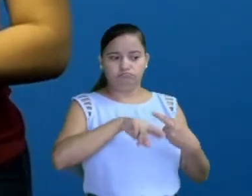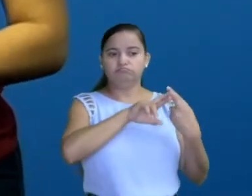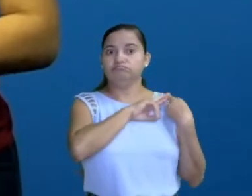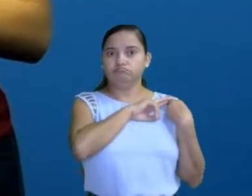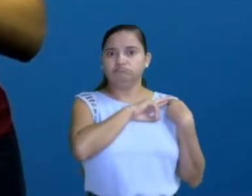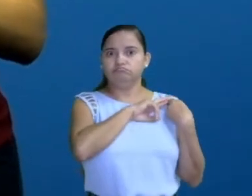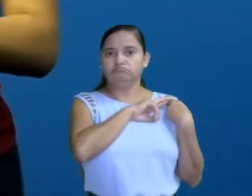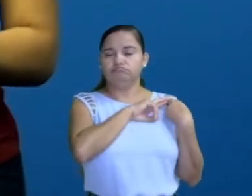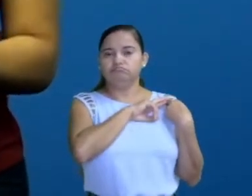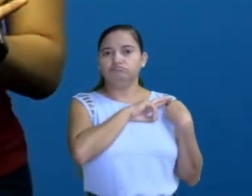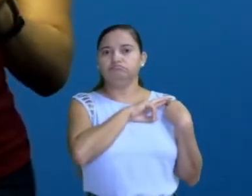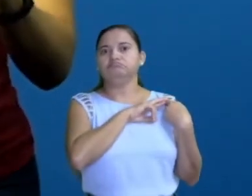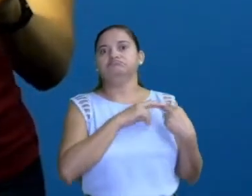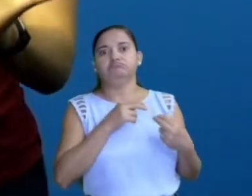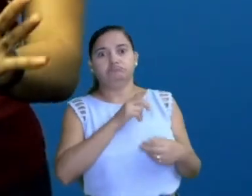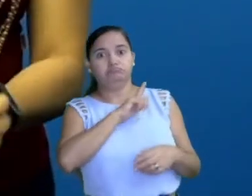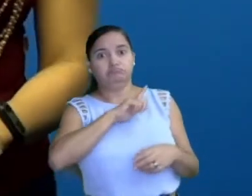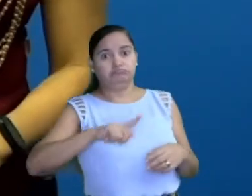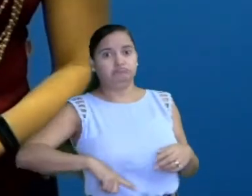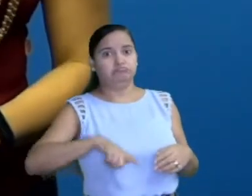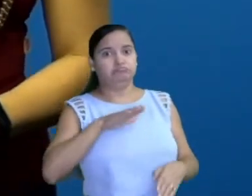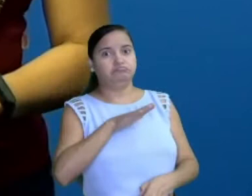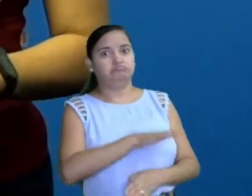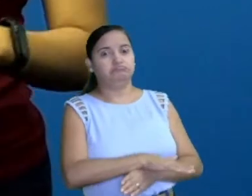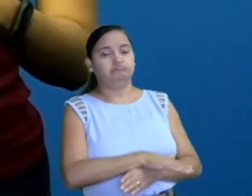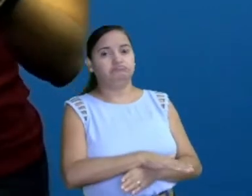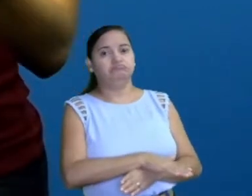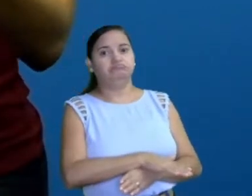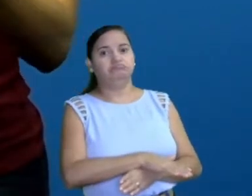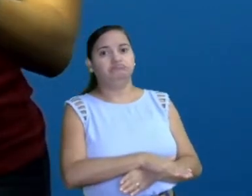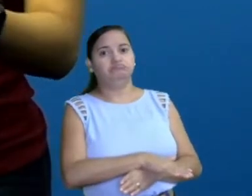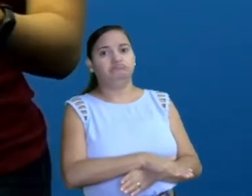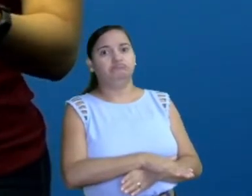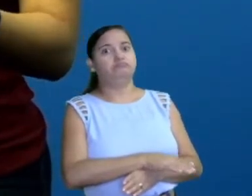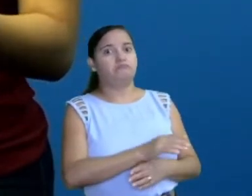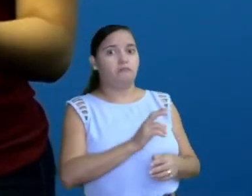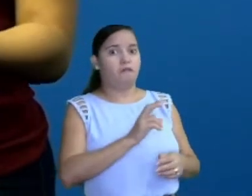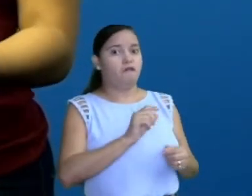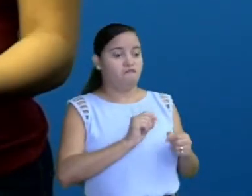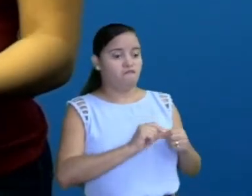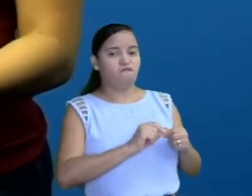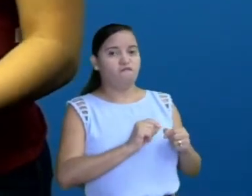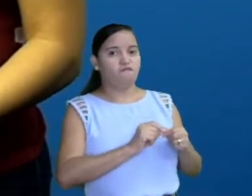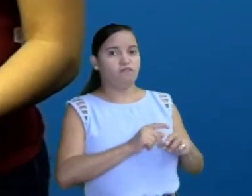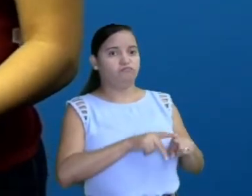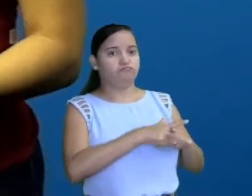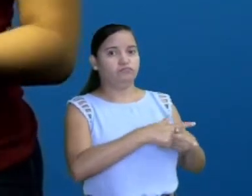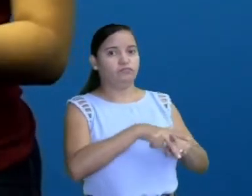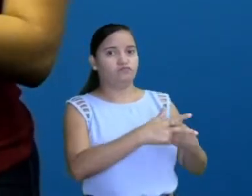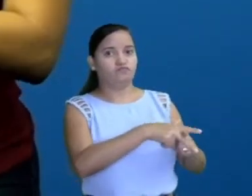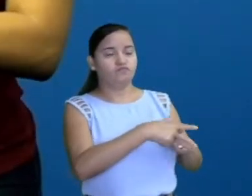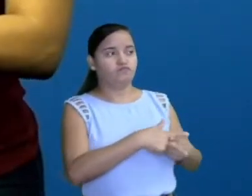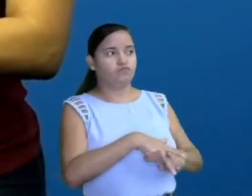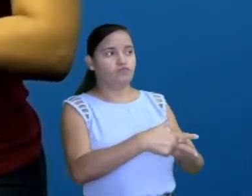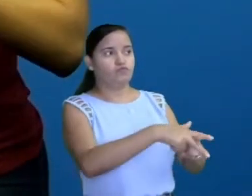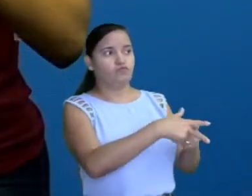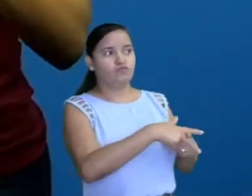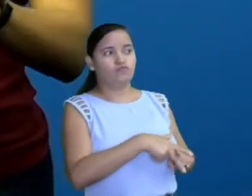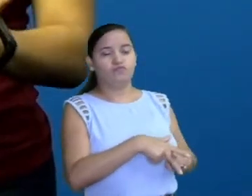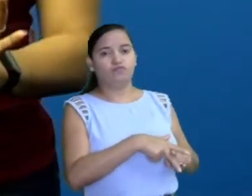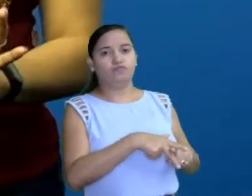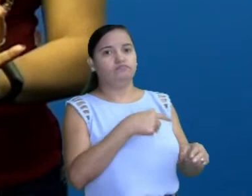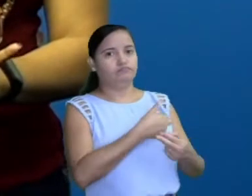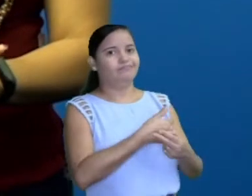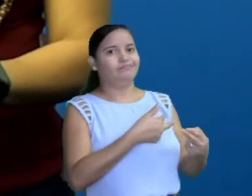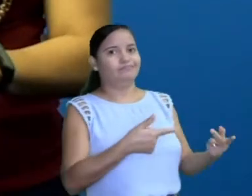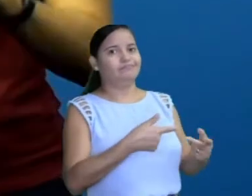trata ele ali para ele se manter do jeitinho que está, faz melhorias nesses espaços também. Então é dever dele